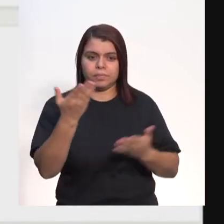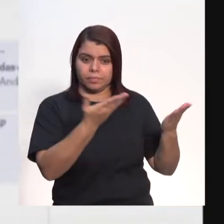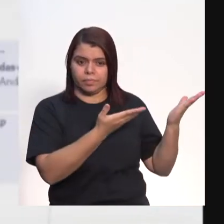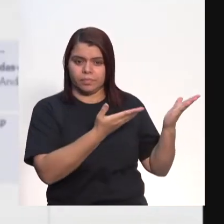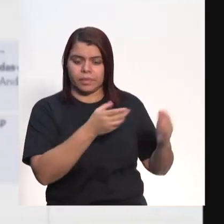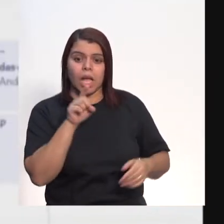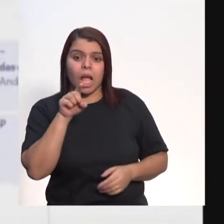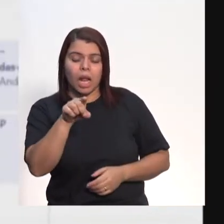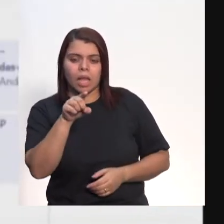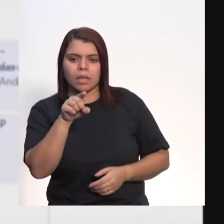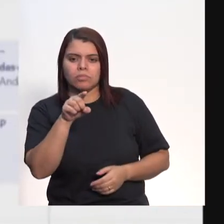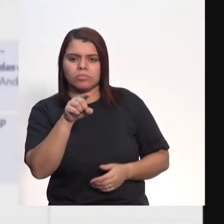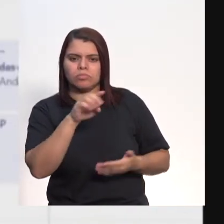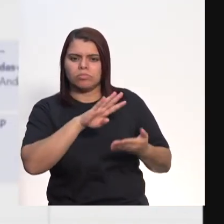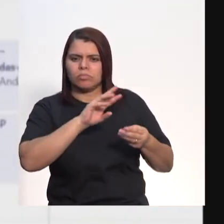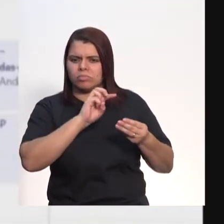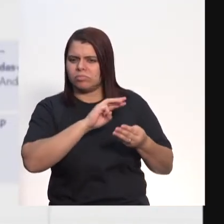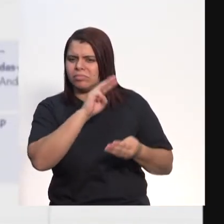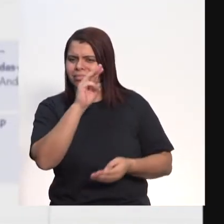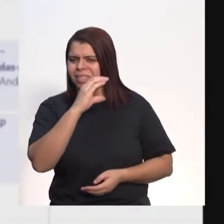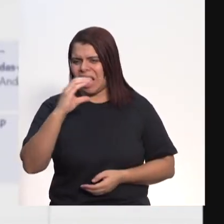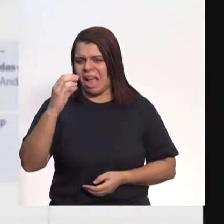clique em calendário,